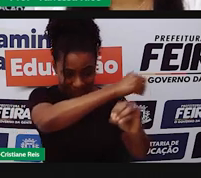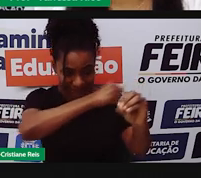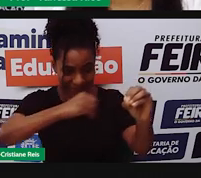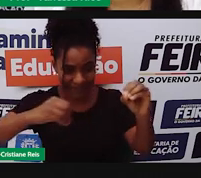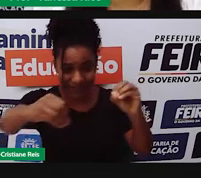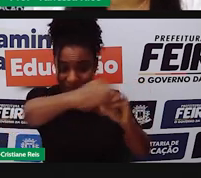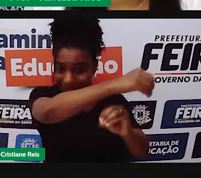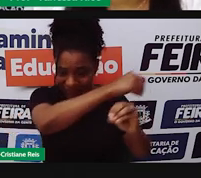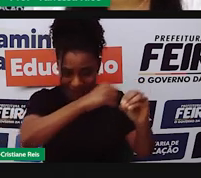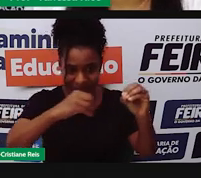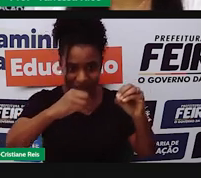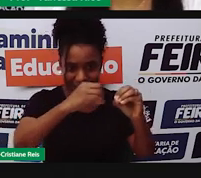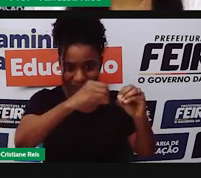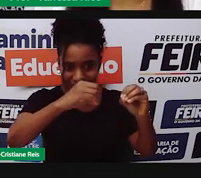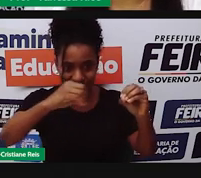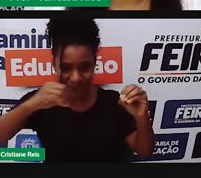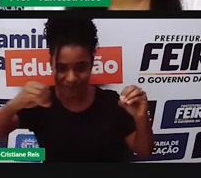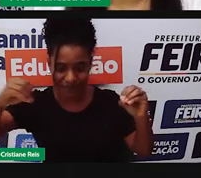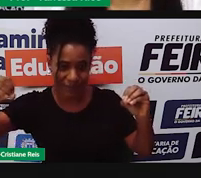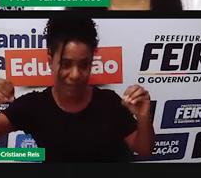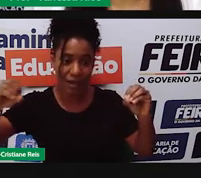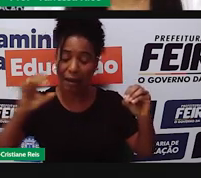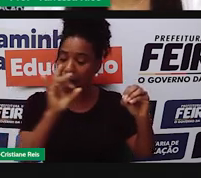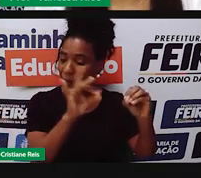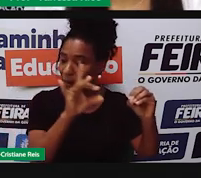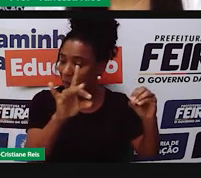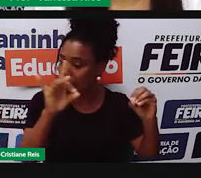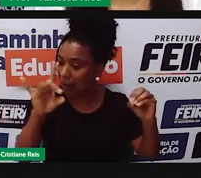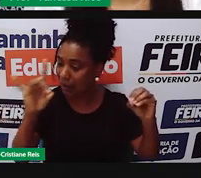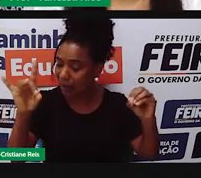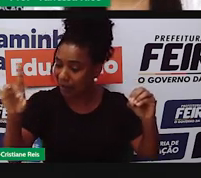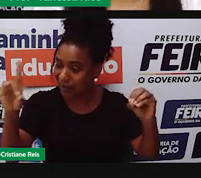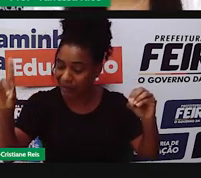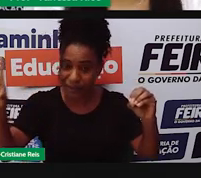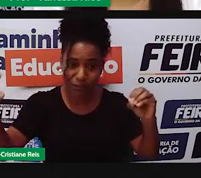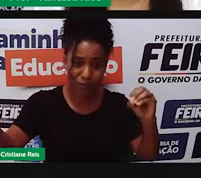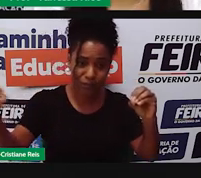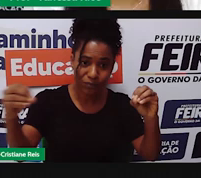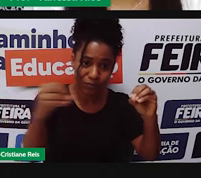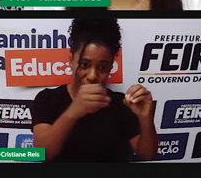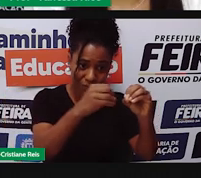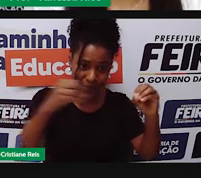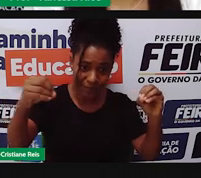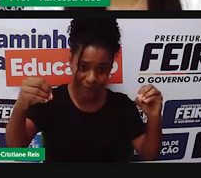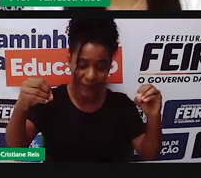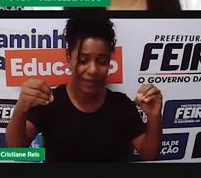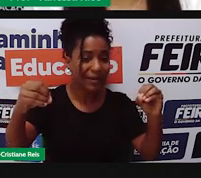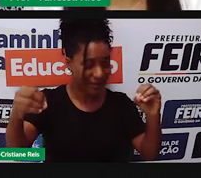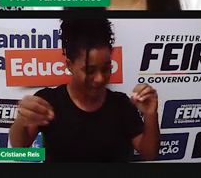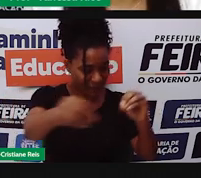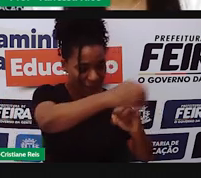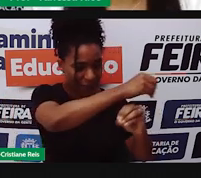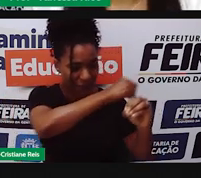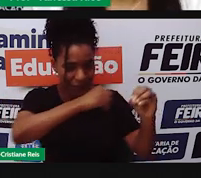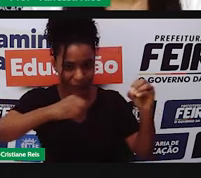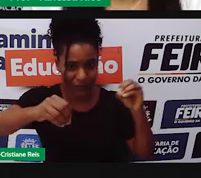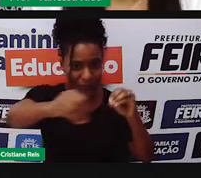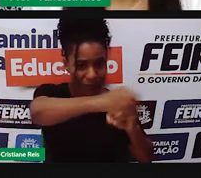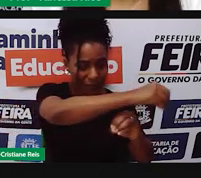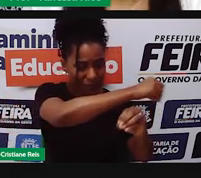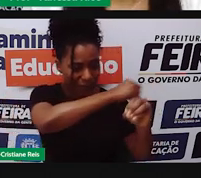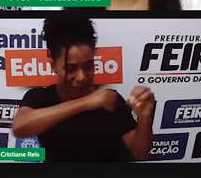aí ordenado, né? Cada um segue o seu caminho. Sem o Sol, o que que poderia acontecer,